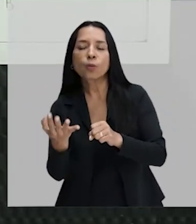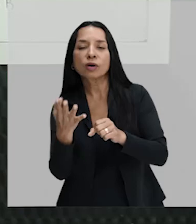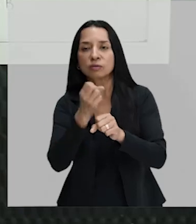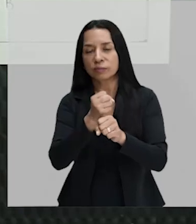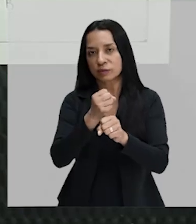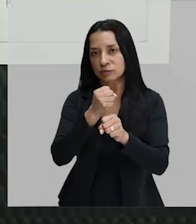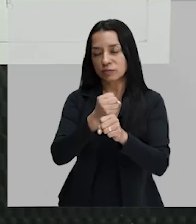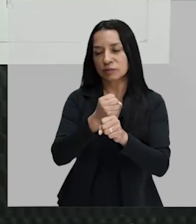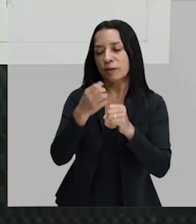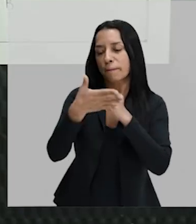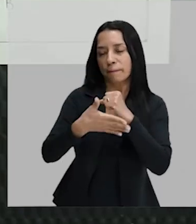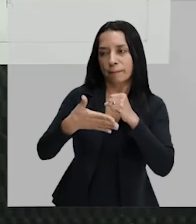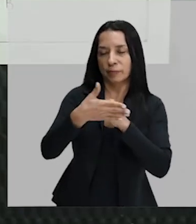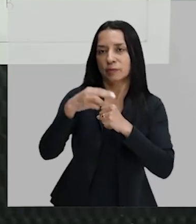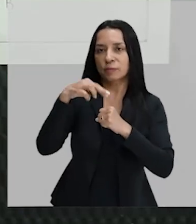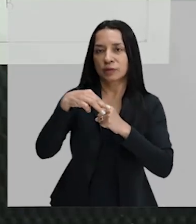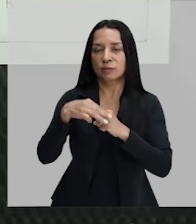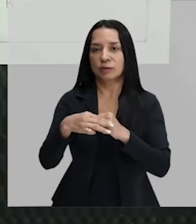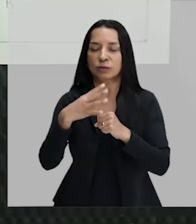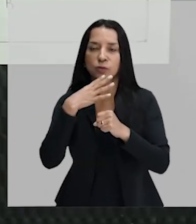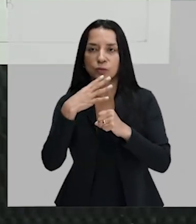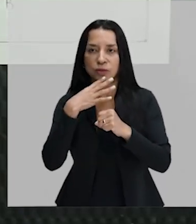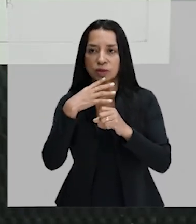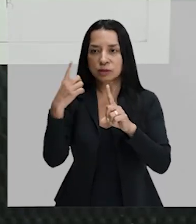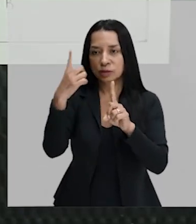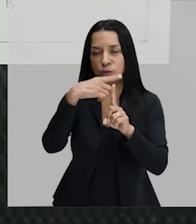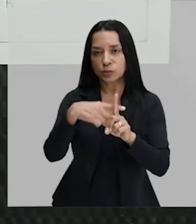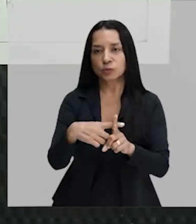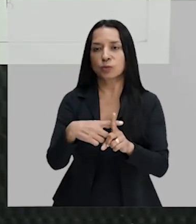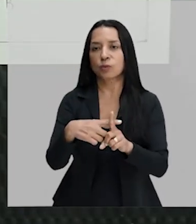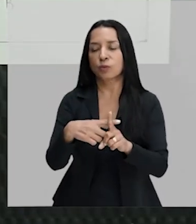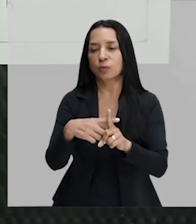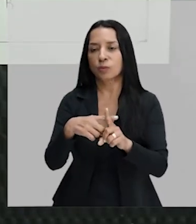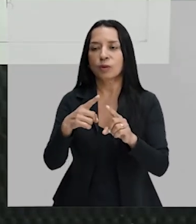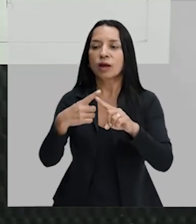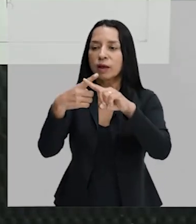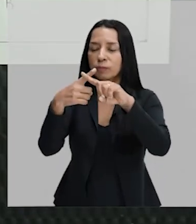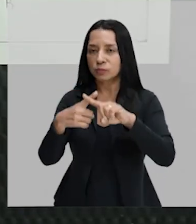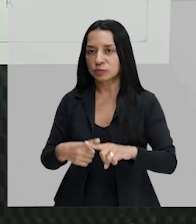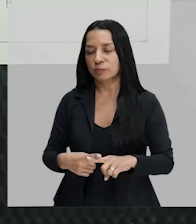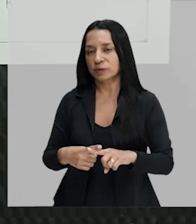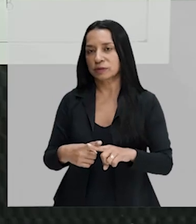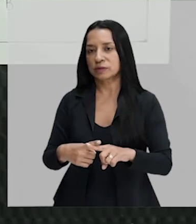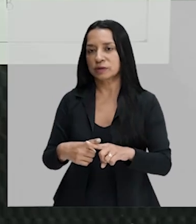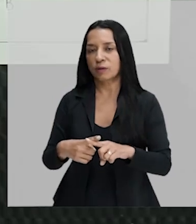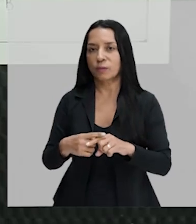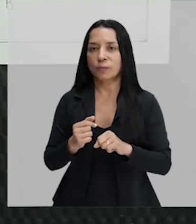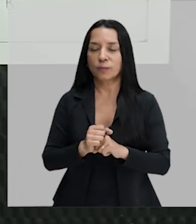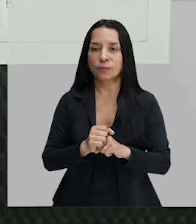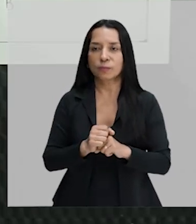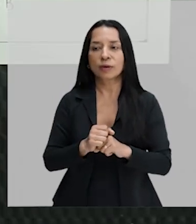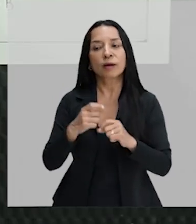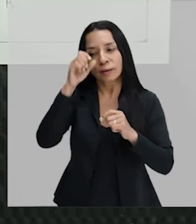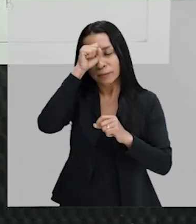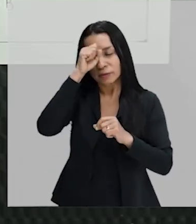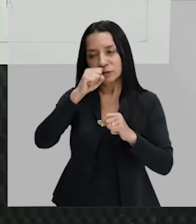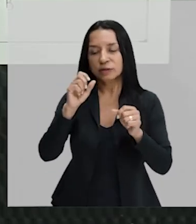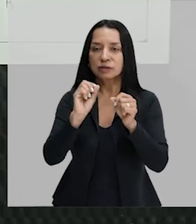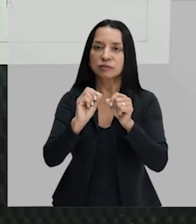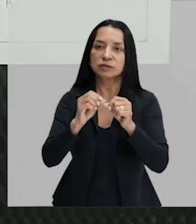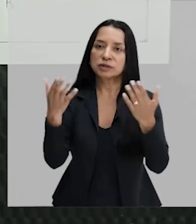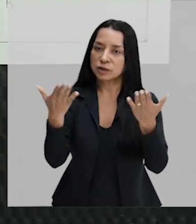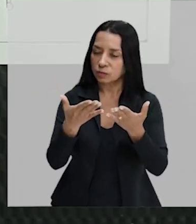que você conhece. A soma, a adição, a multiplicação. São as operações que a gente vai aprender a fazer também